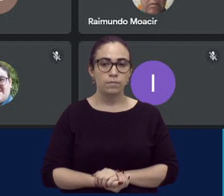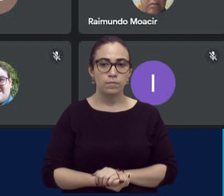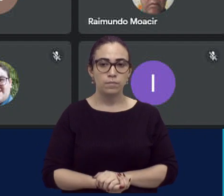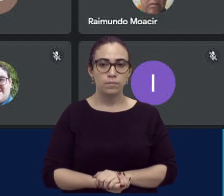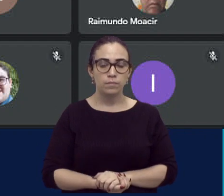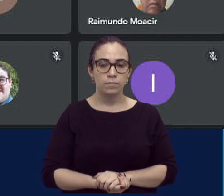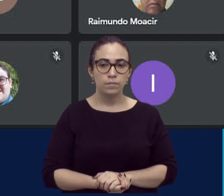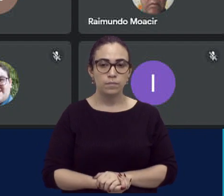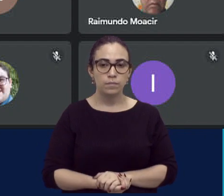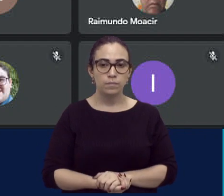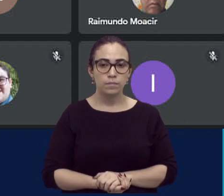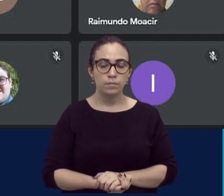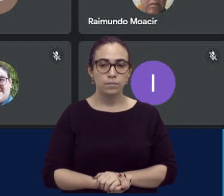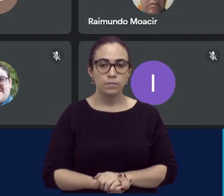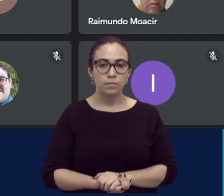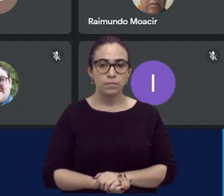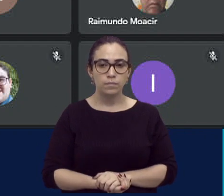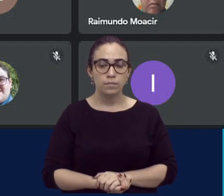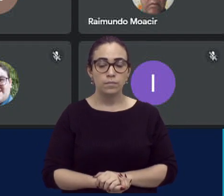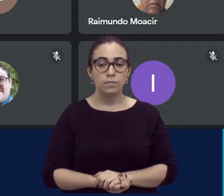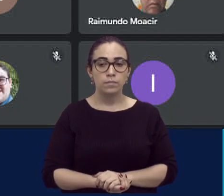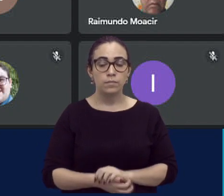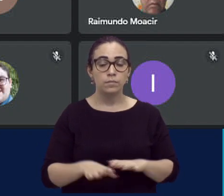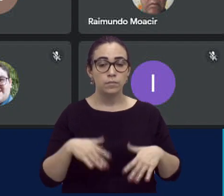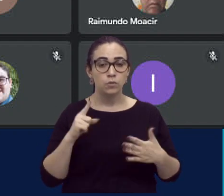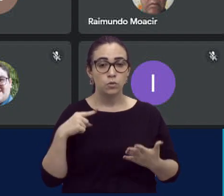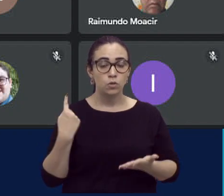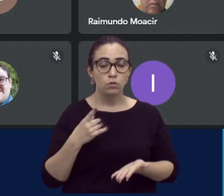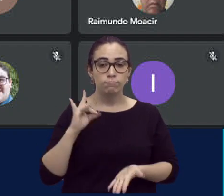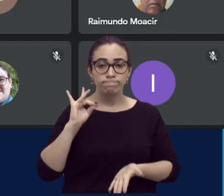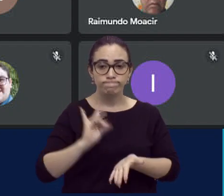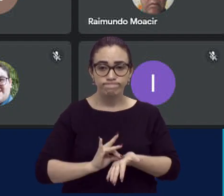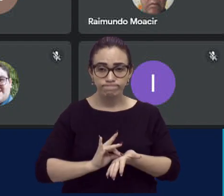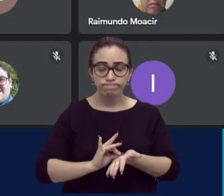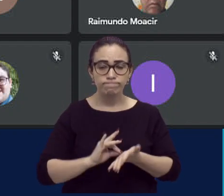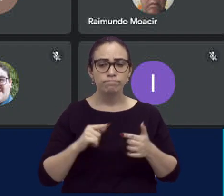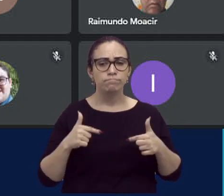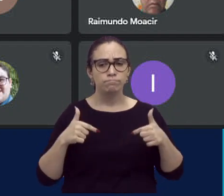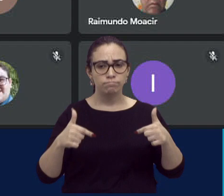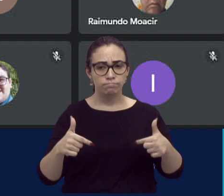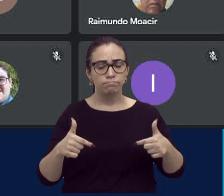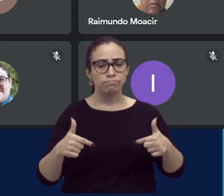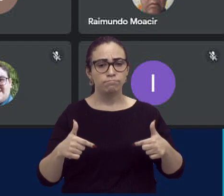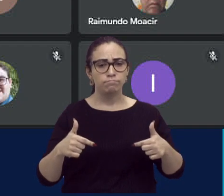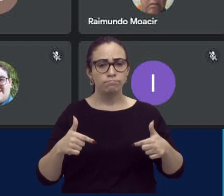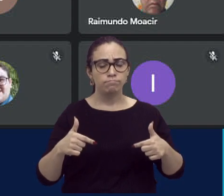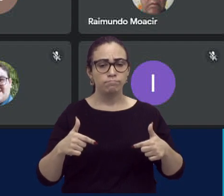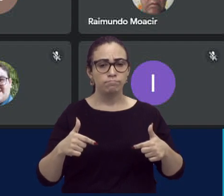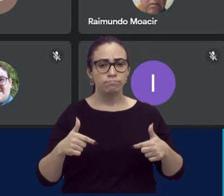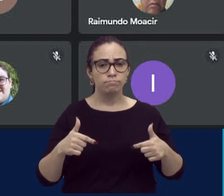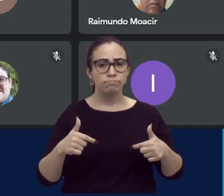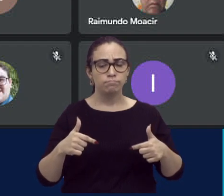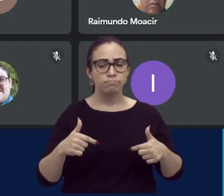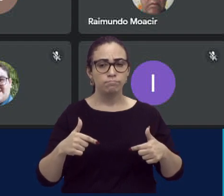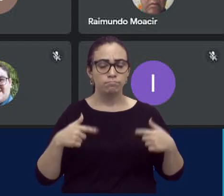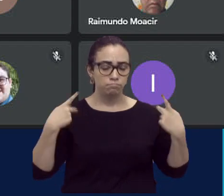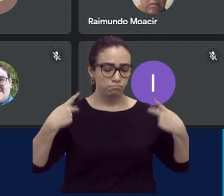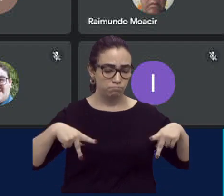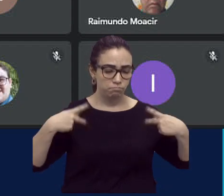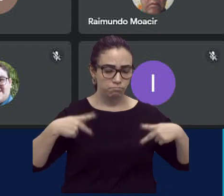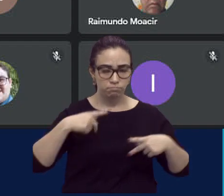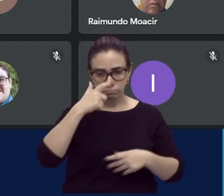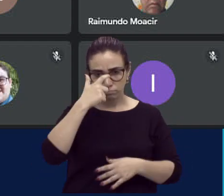Gente, é uma forma da gente ser autêntico. E essa autenticidade, ela tem duas